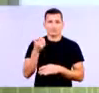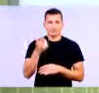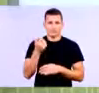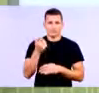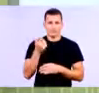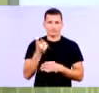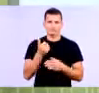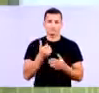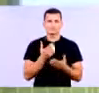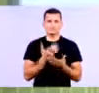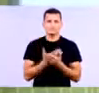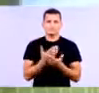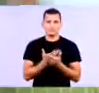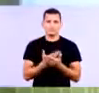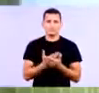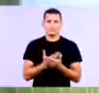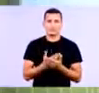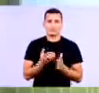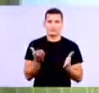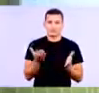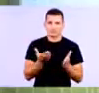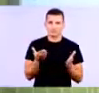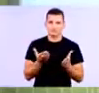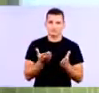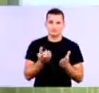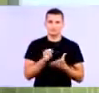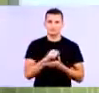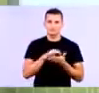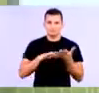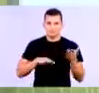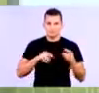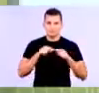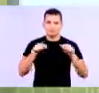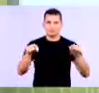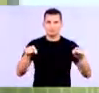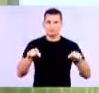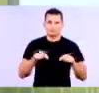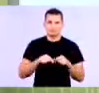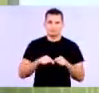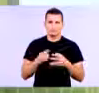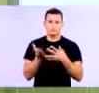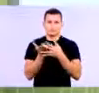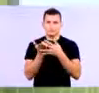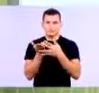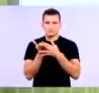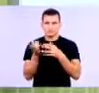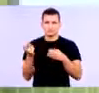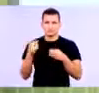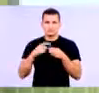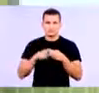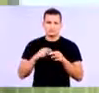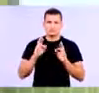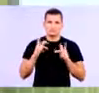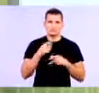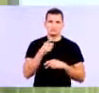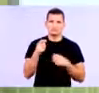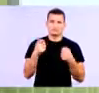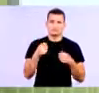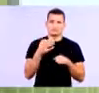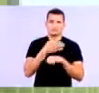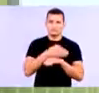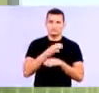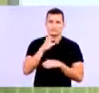primeira parte da aula. Nós vamos agora para as atividades de sala e daqui a pouco nós retornamos e, claro, vocês já devem participar aí do